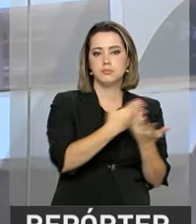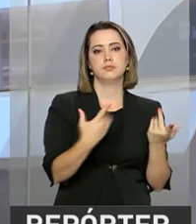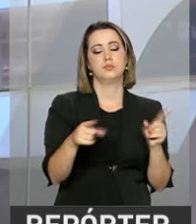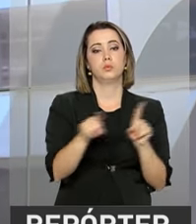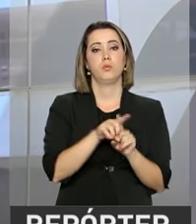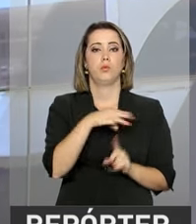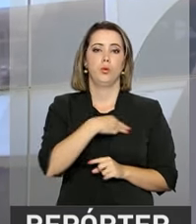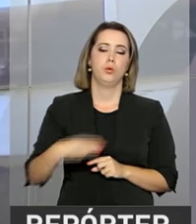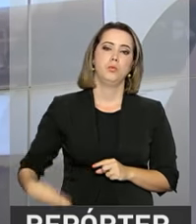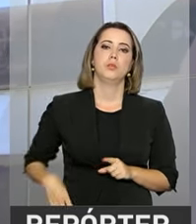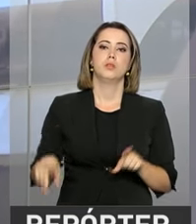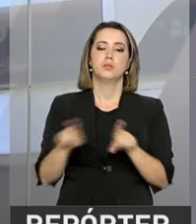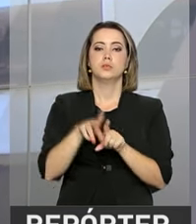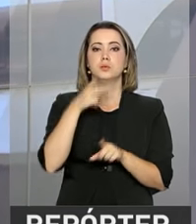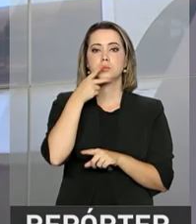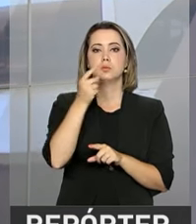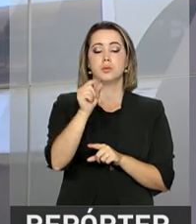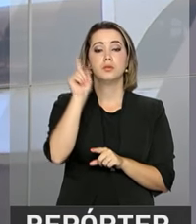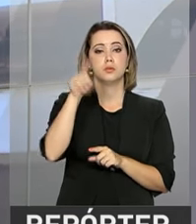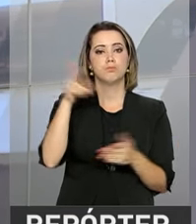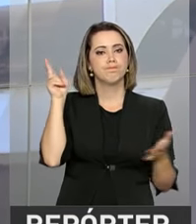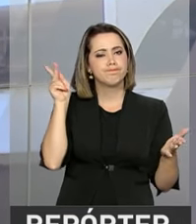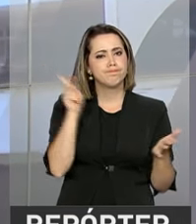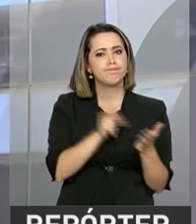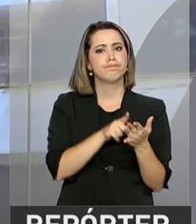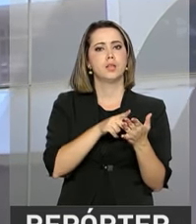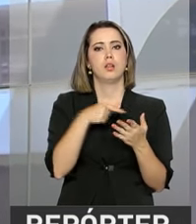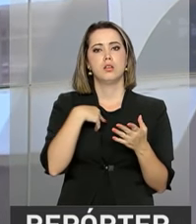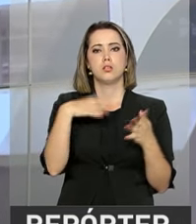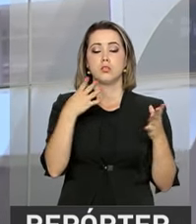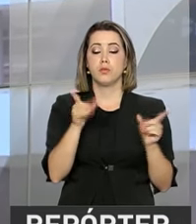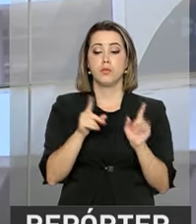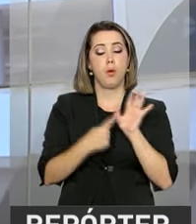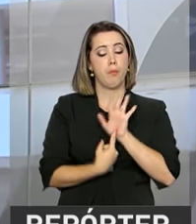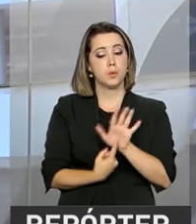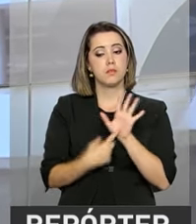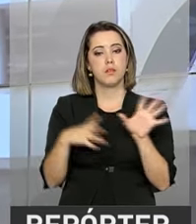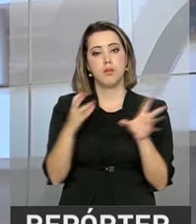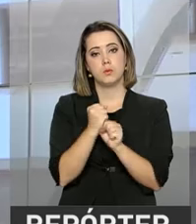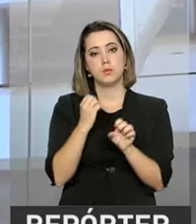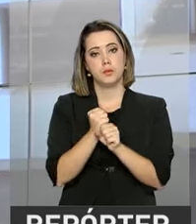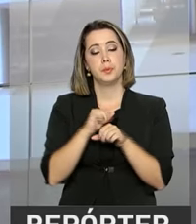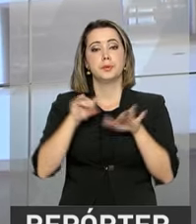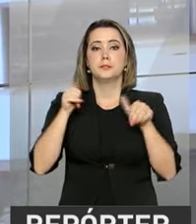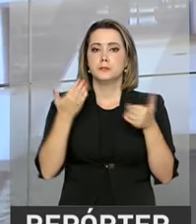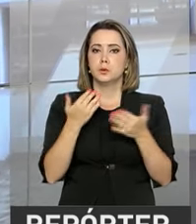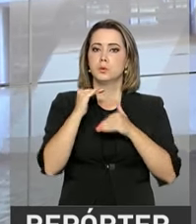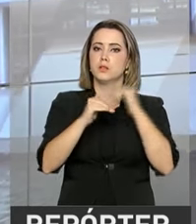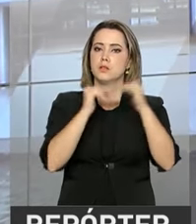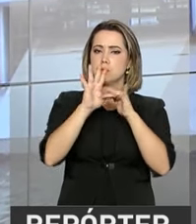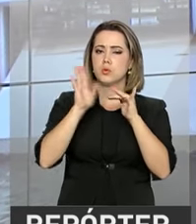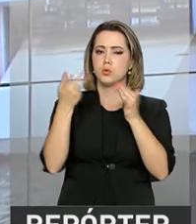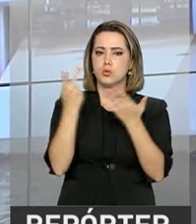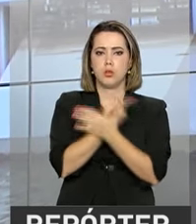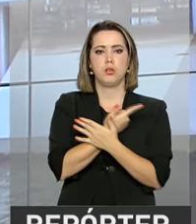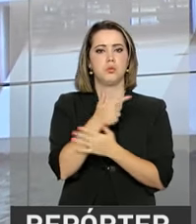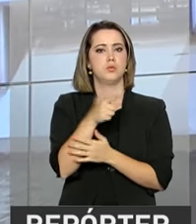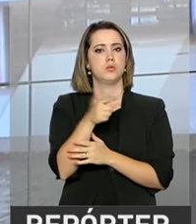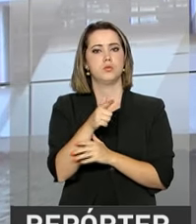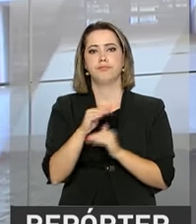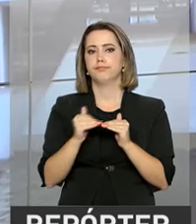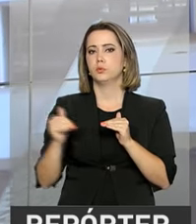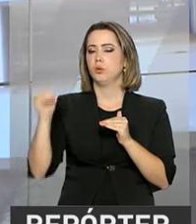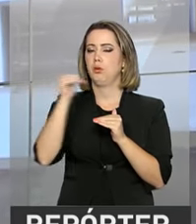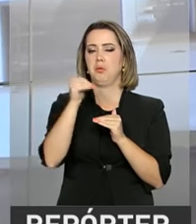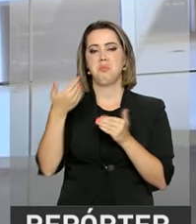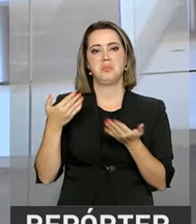meirelles ressaltou que é realista ao apresentar as contas do governo e que o crescimento já está ocorrendo e não há previsão de